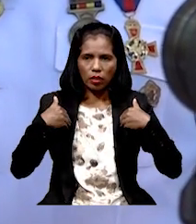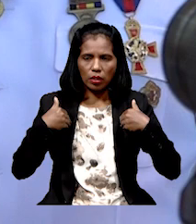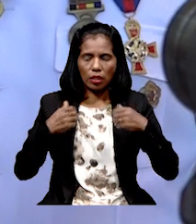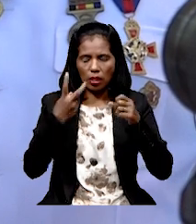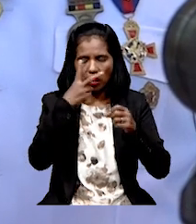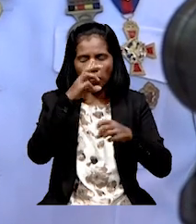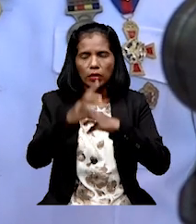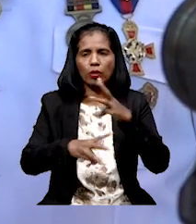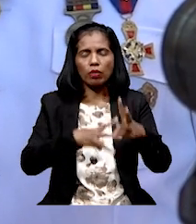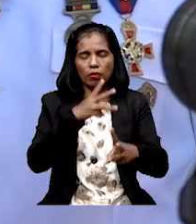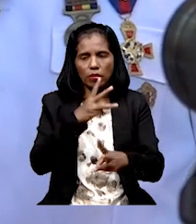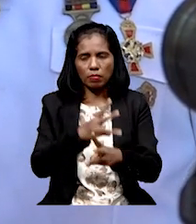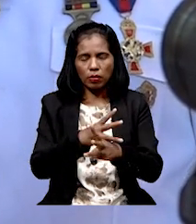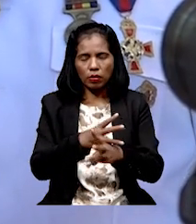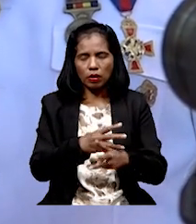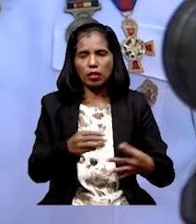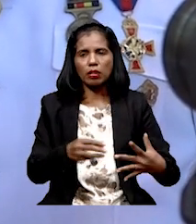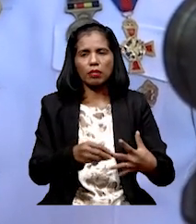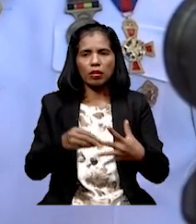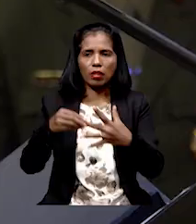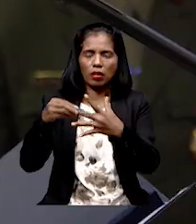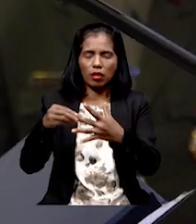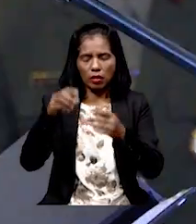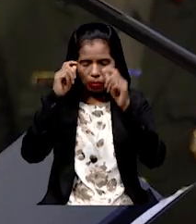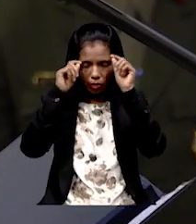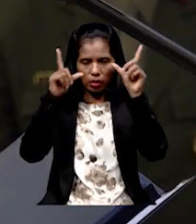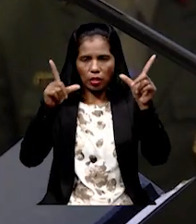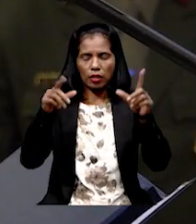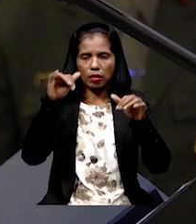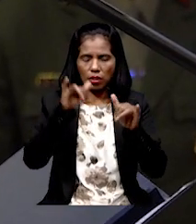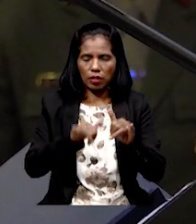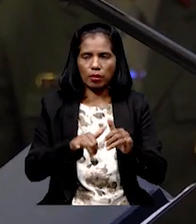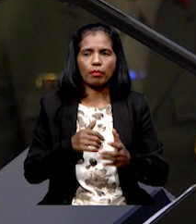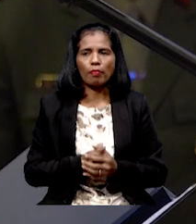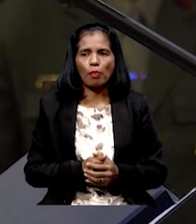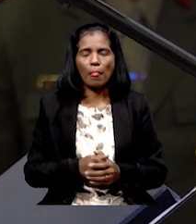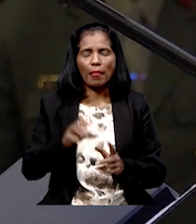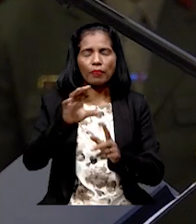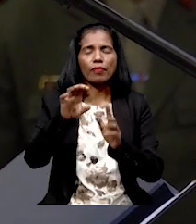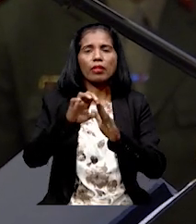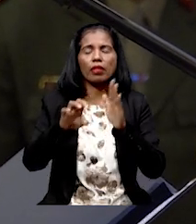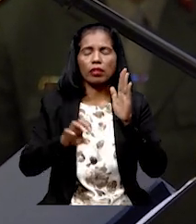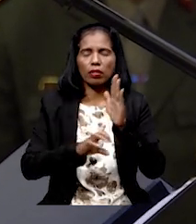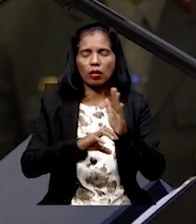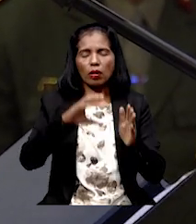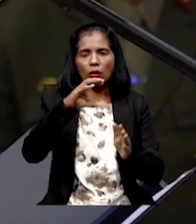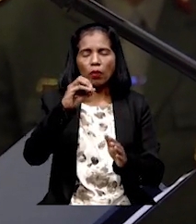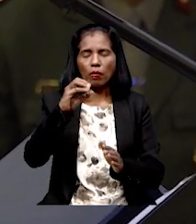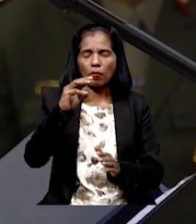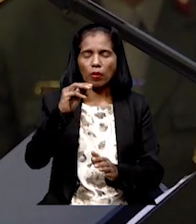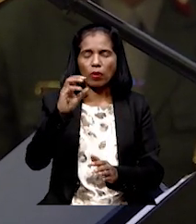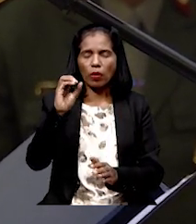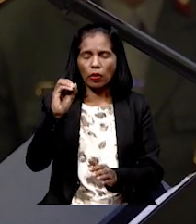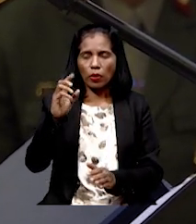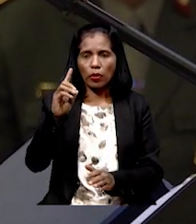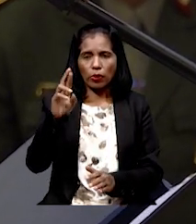ninha, liu e a região, e da nebe Timor-Leste em Sereba. Chefe Estado-Maior Força Armada, Comodoro Donaciano Costa Gomes,